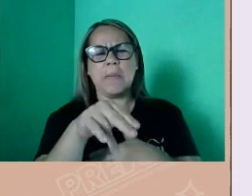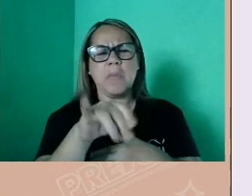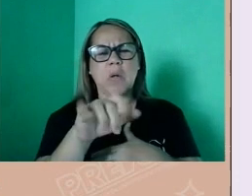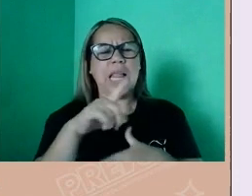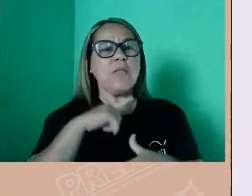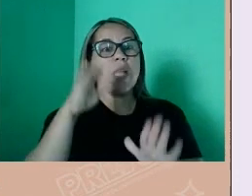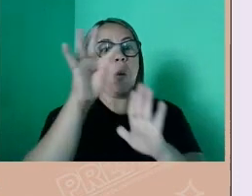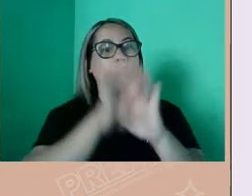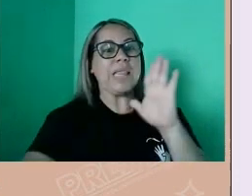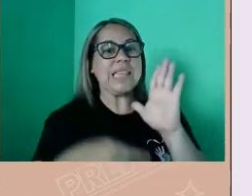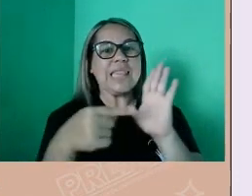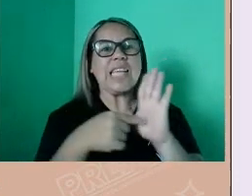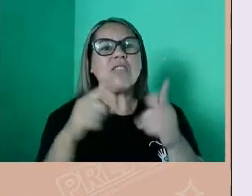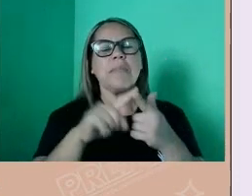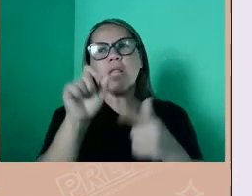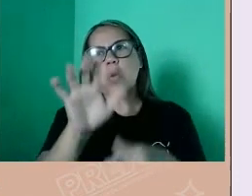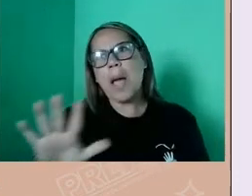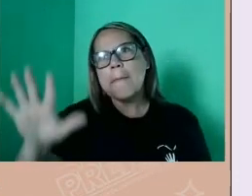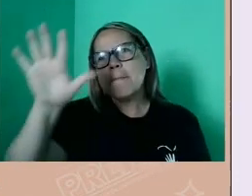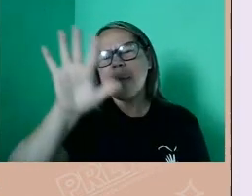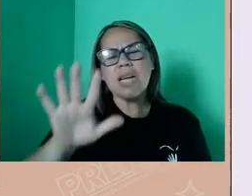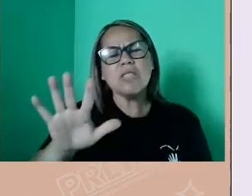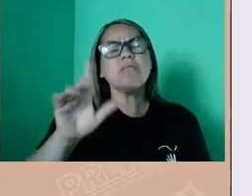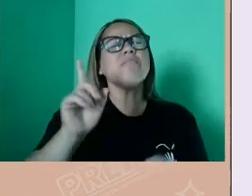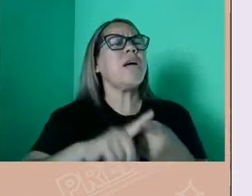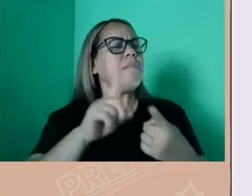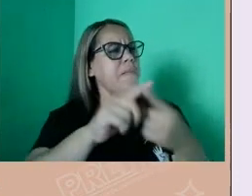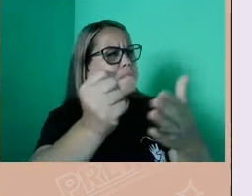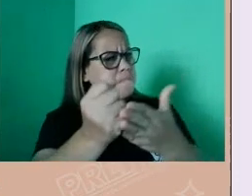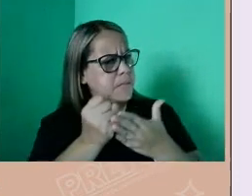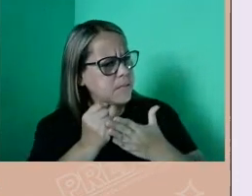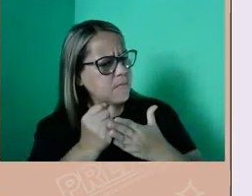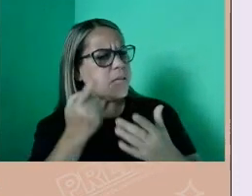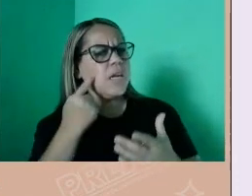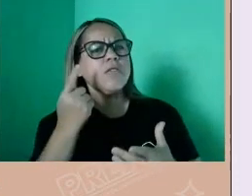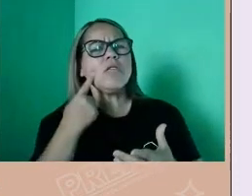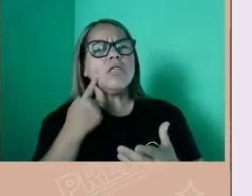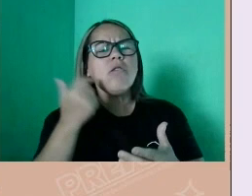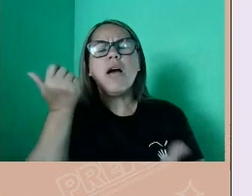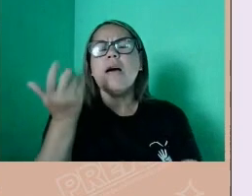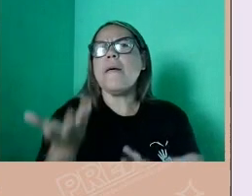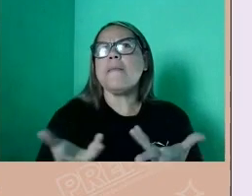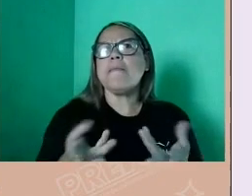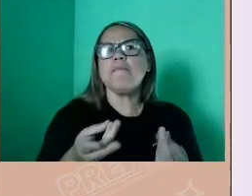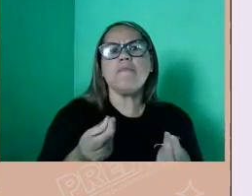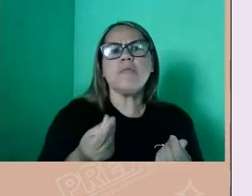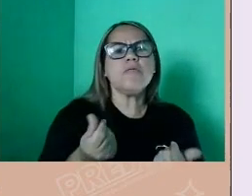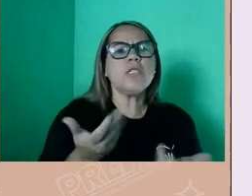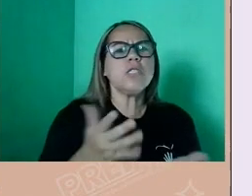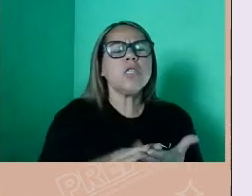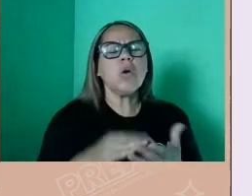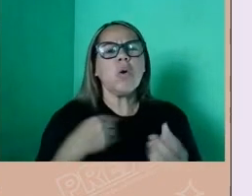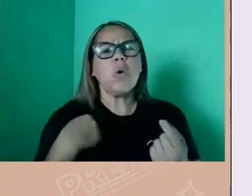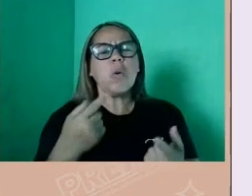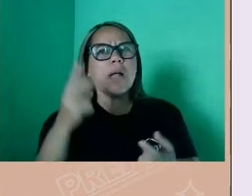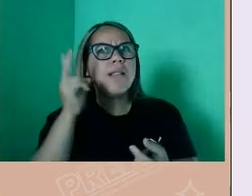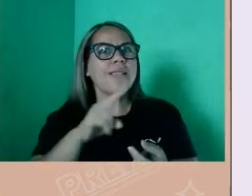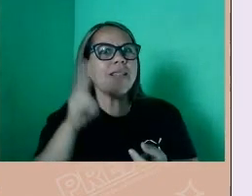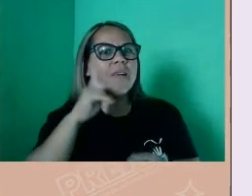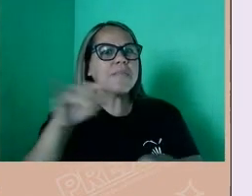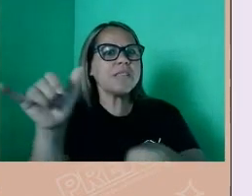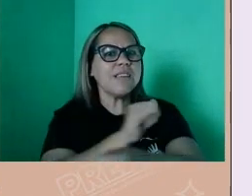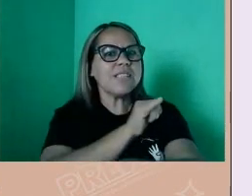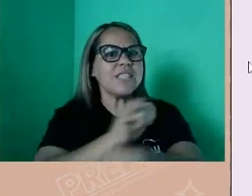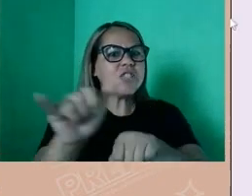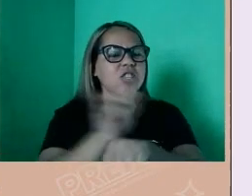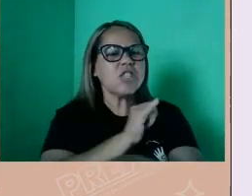texto e uma imagem a imagem também pode ajudar a gente a fazer uma um prediction lembra das estratégias que a gente